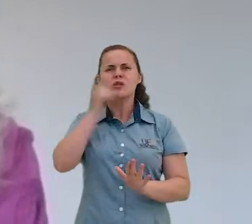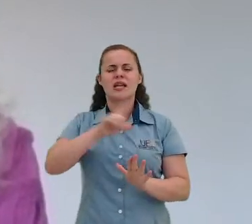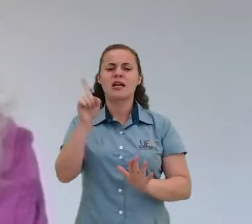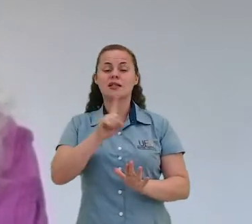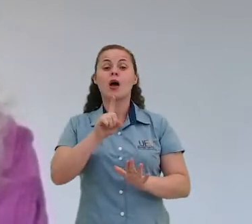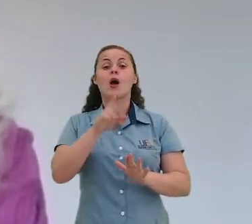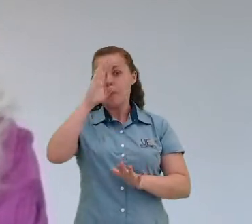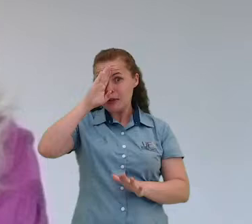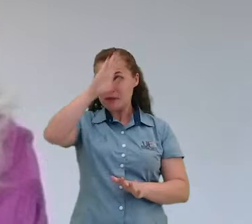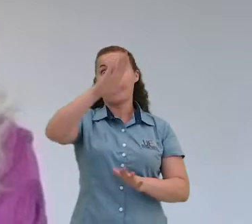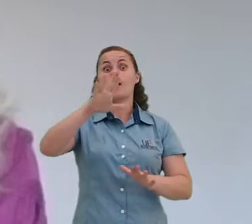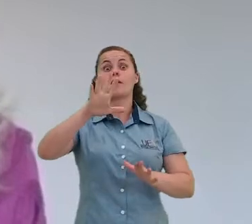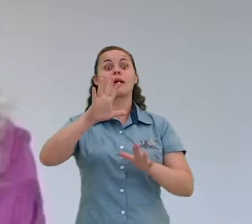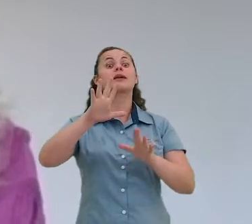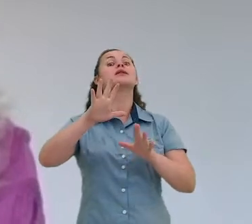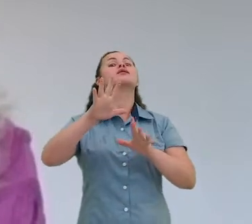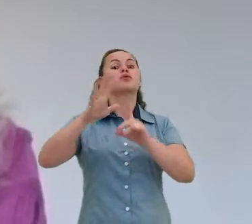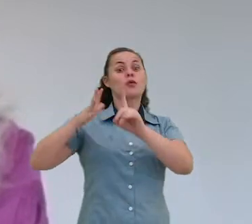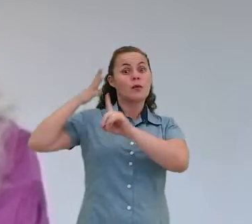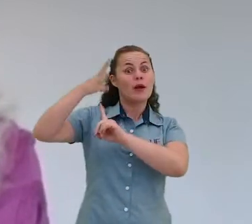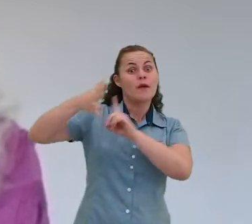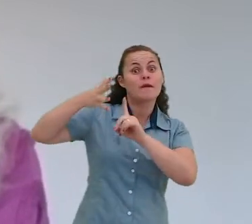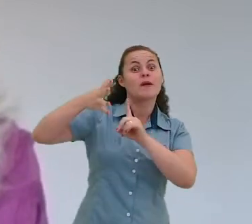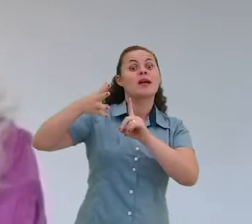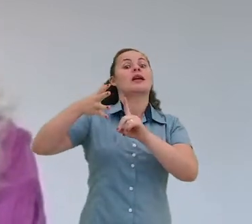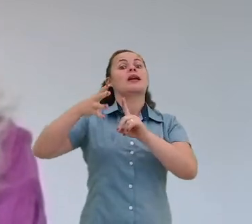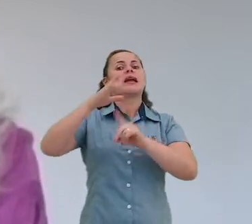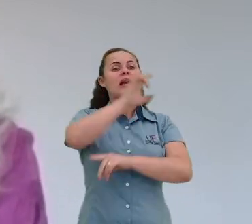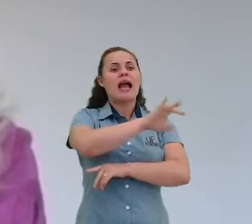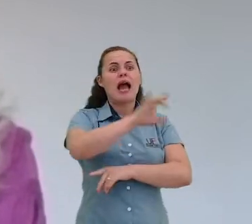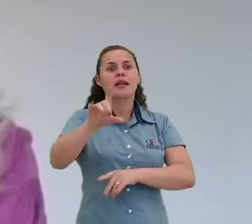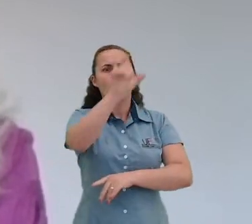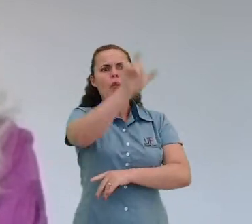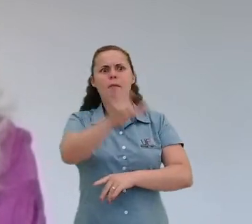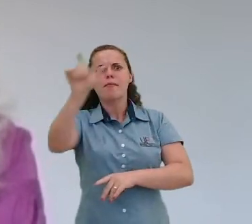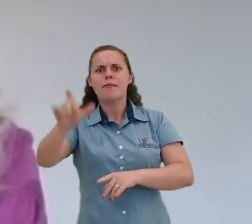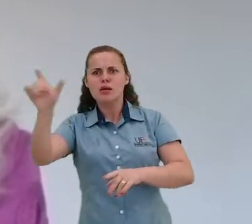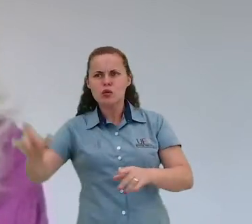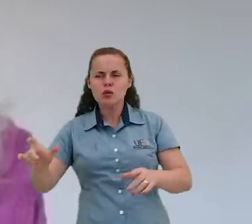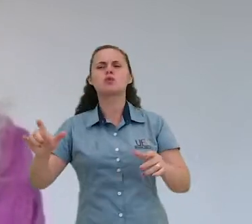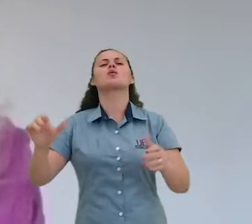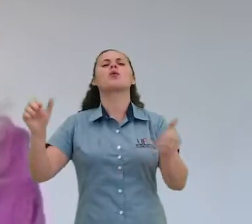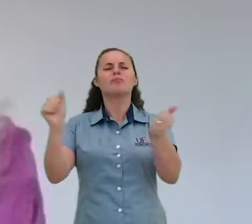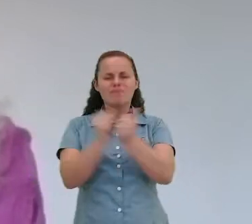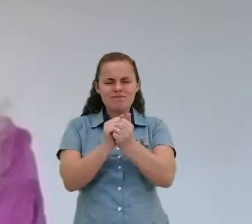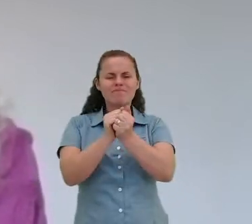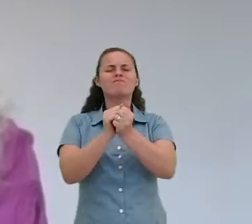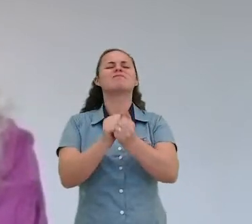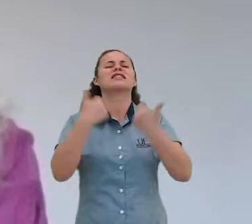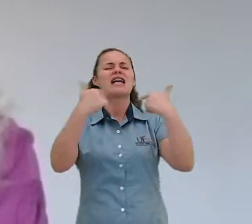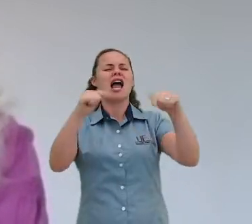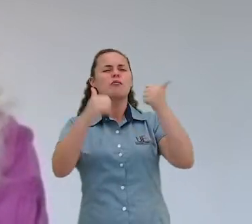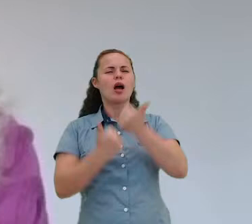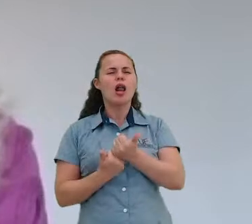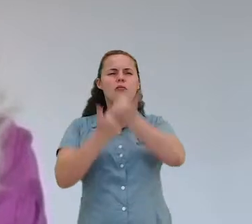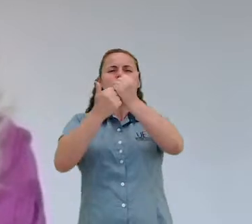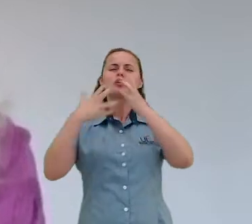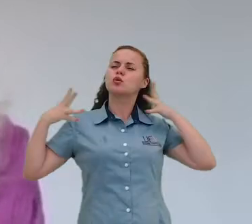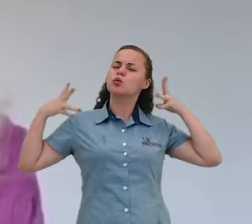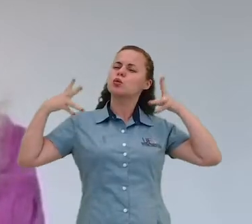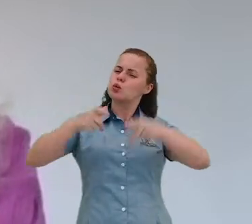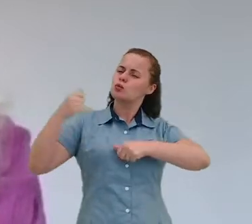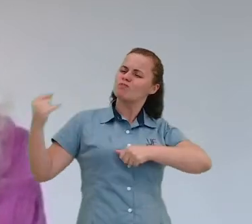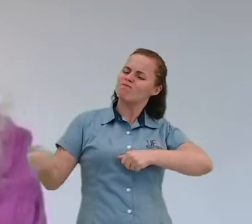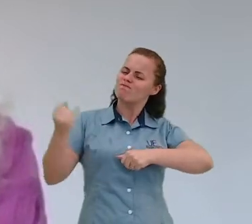desse porte, cada peça depende da outra e o trabalho e apoio de todos é fundamental.